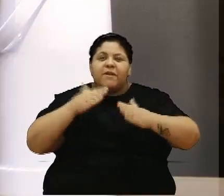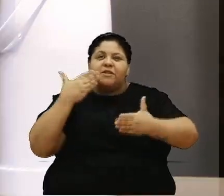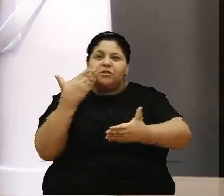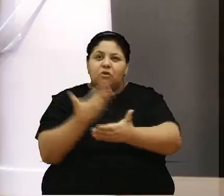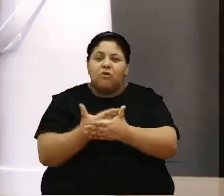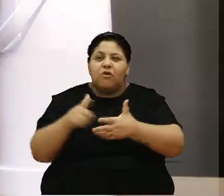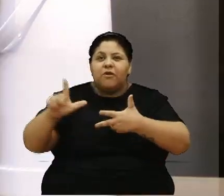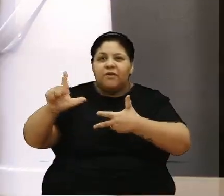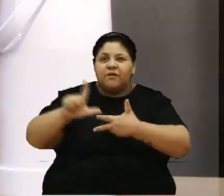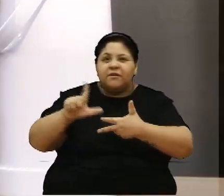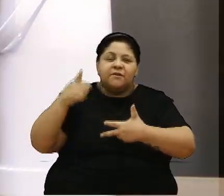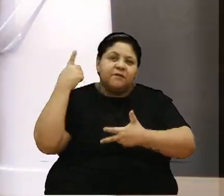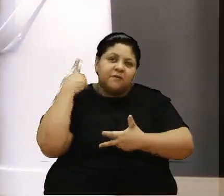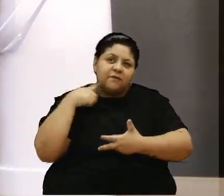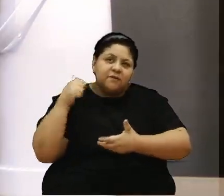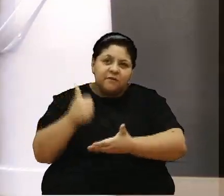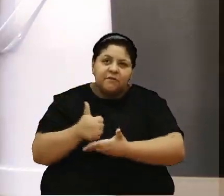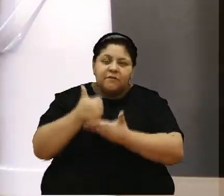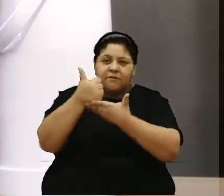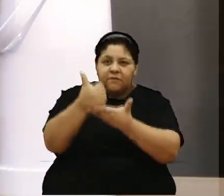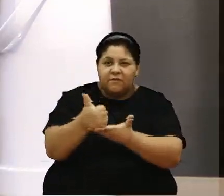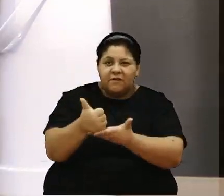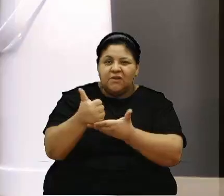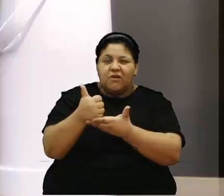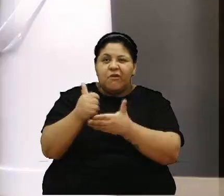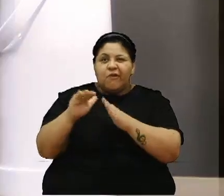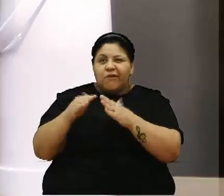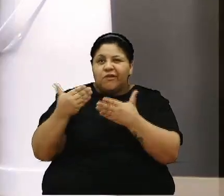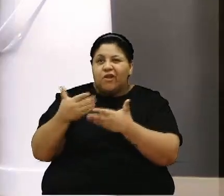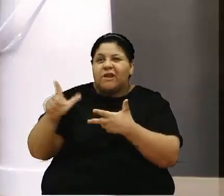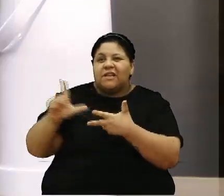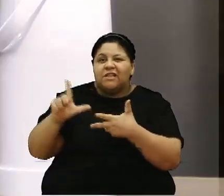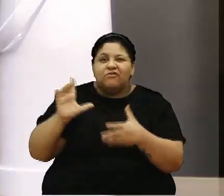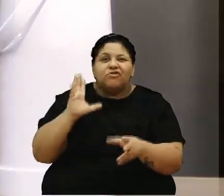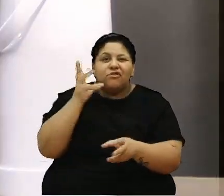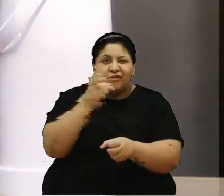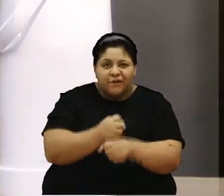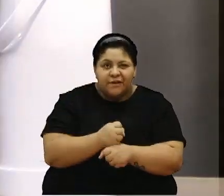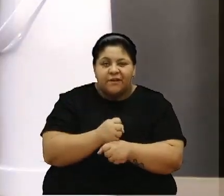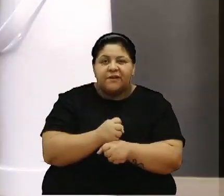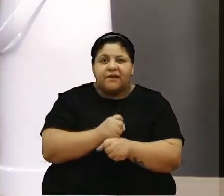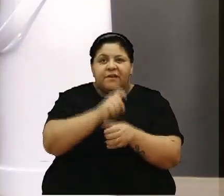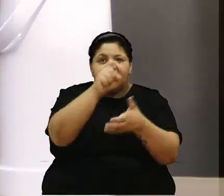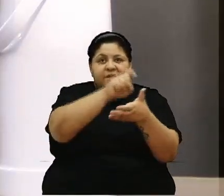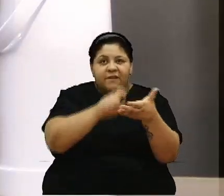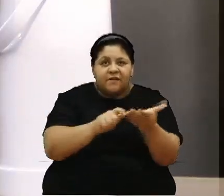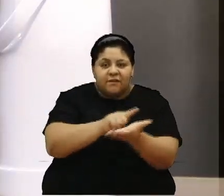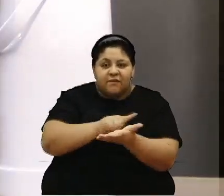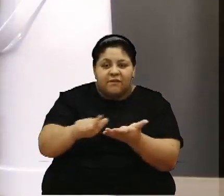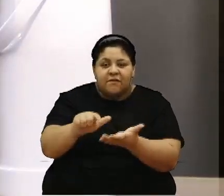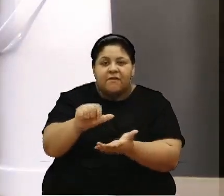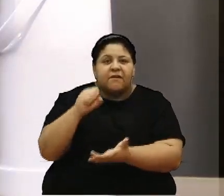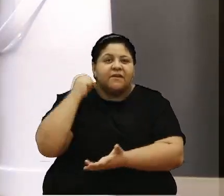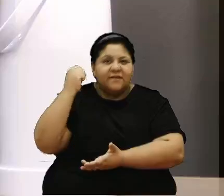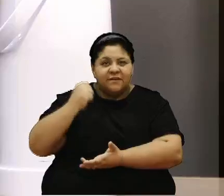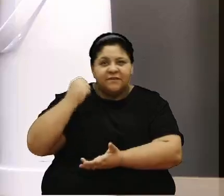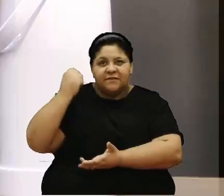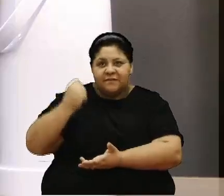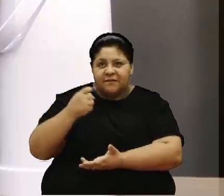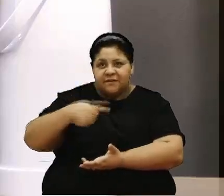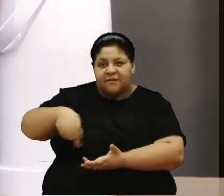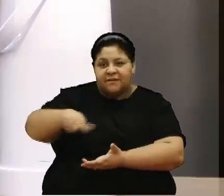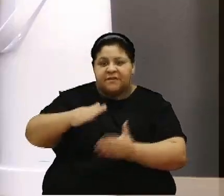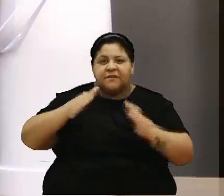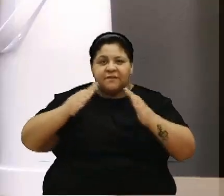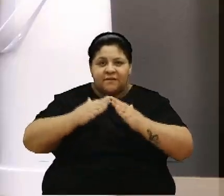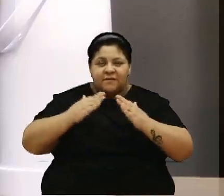apoio da ABEL, Associação Brasileira de Escolas do Legislativo e de Contas, e é impressa na gráfica do Senado, a nossa casa